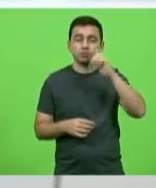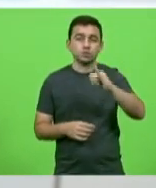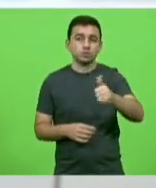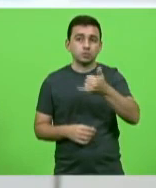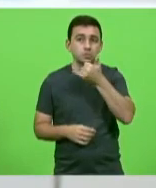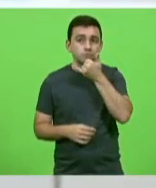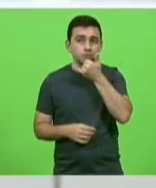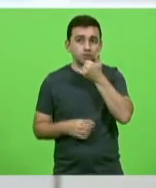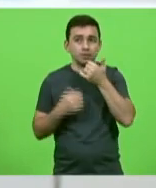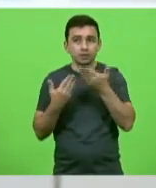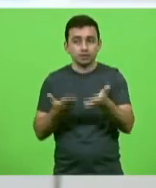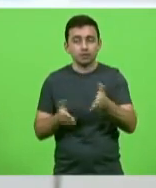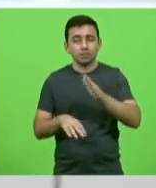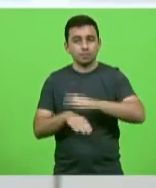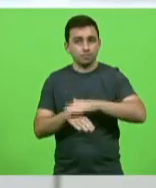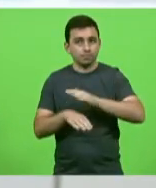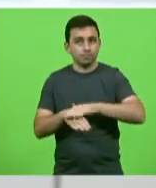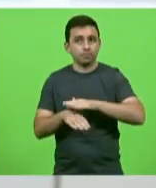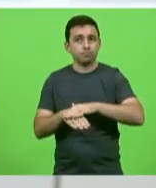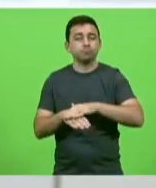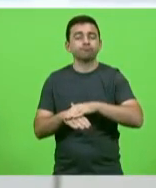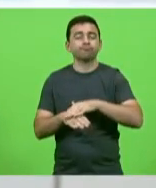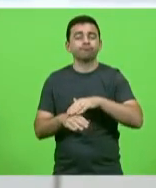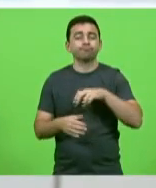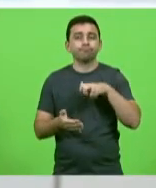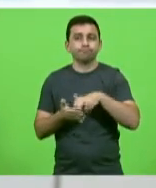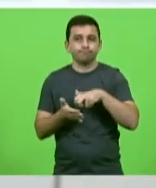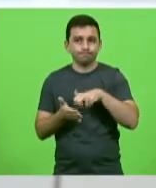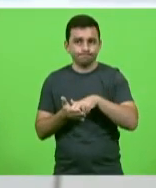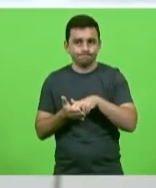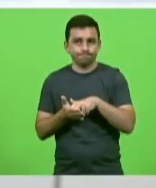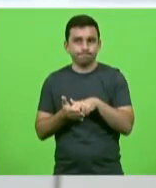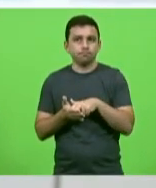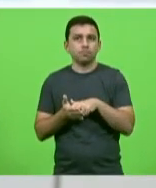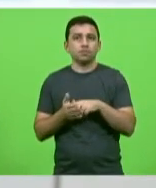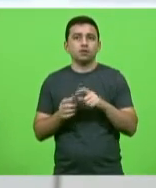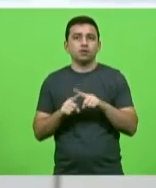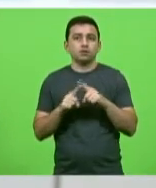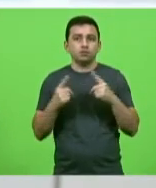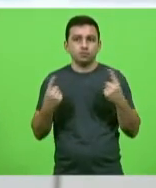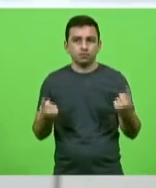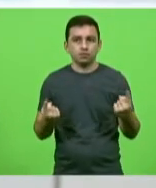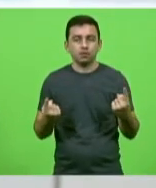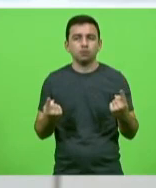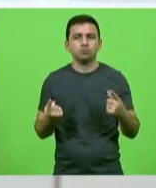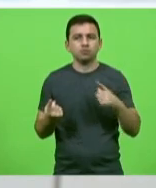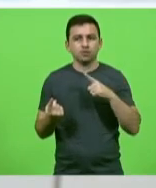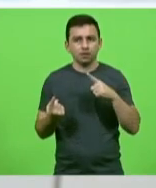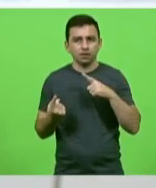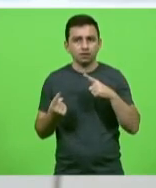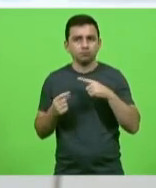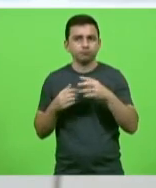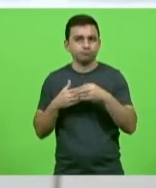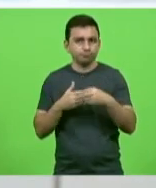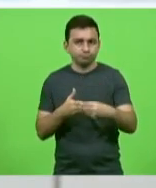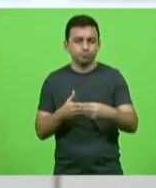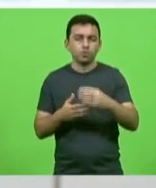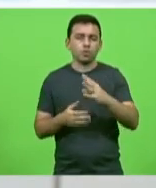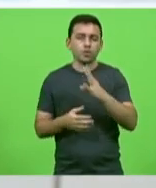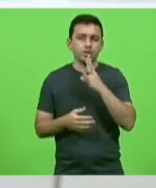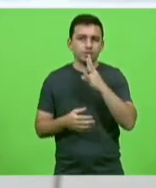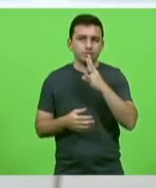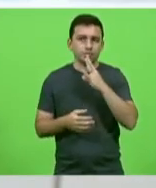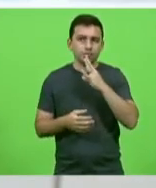a procedência da ação penal a indução nos permite aumentar o campo do conhecimento razão pela